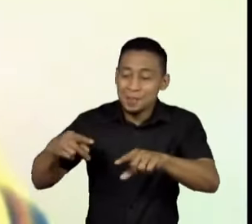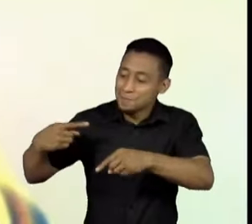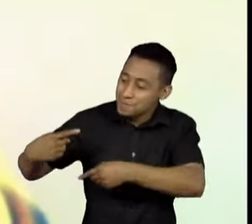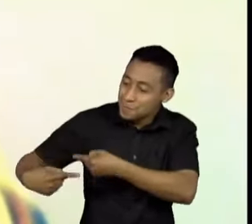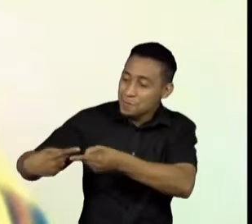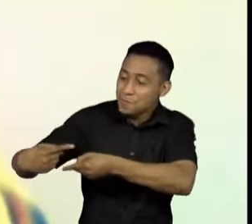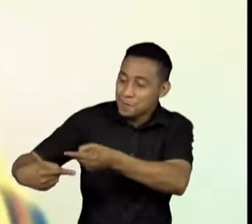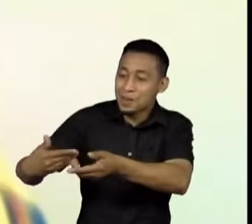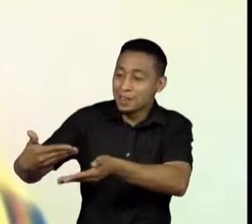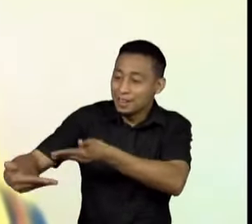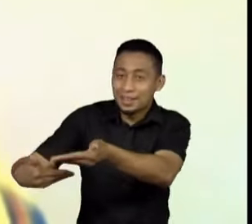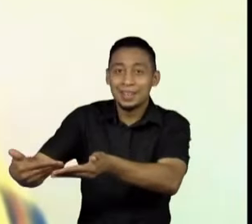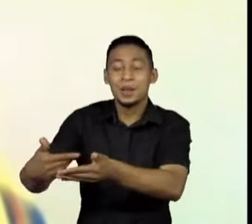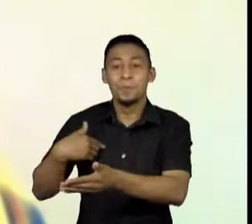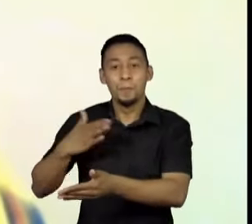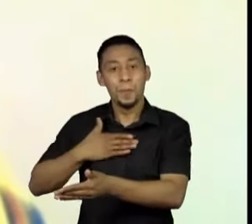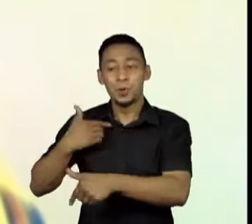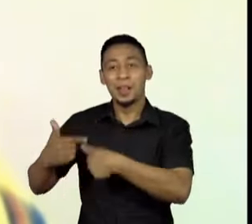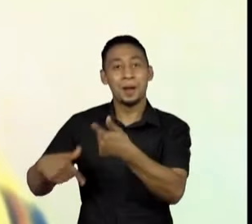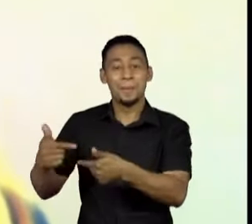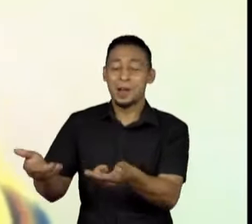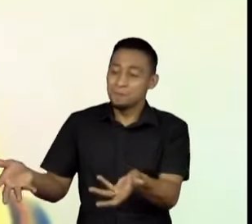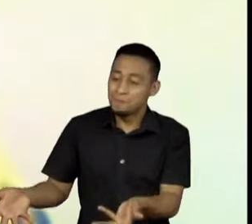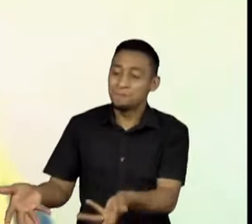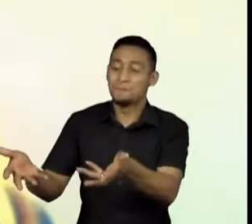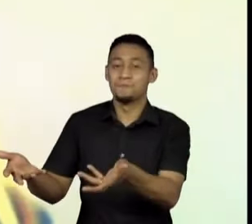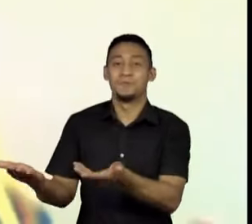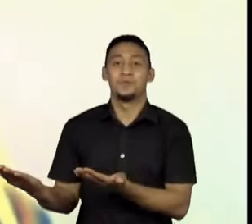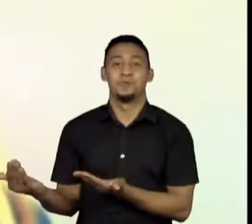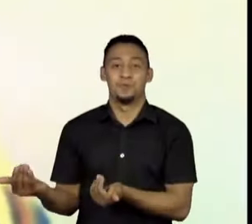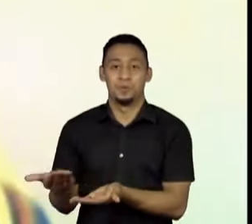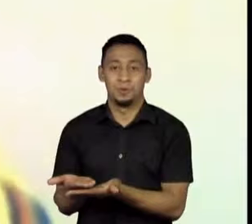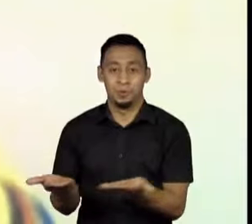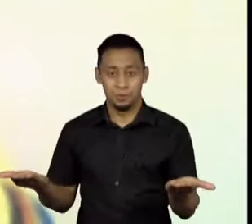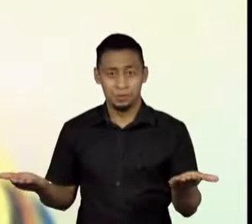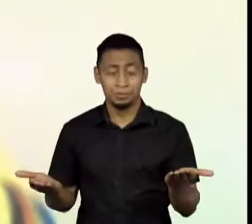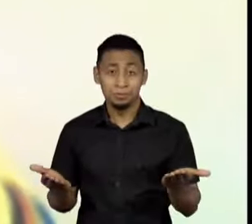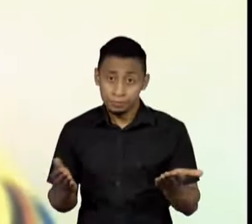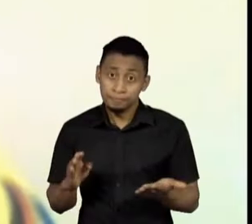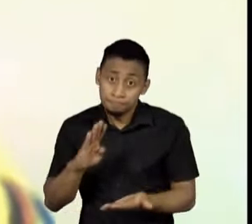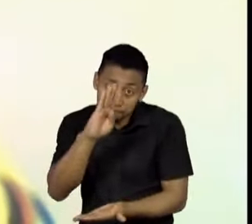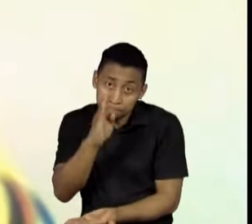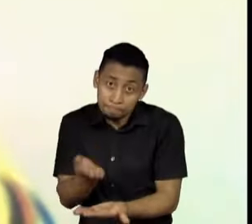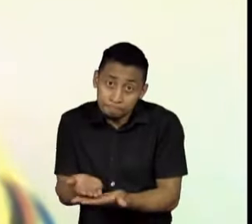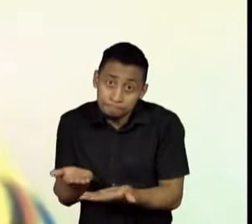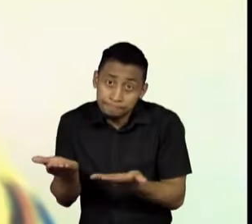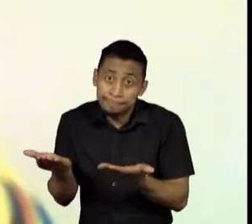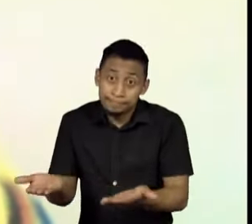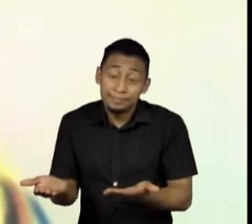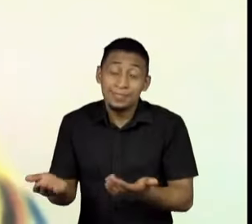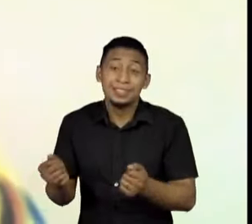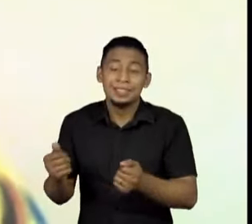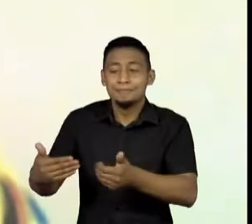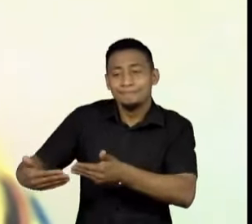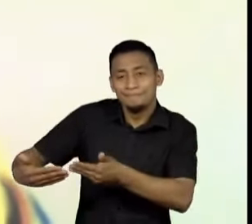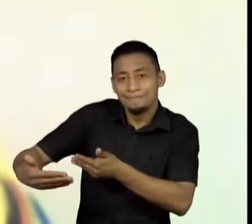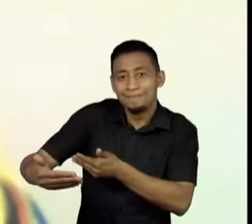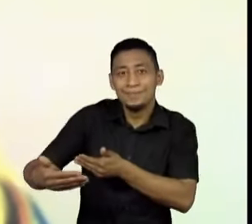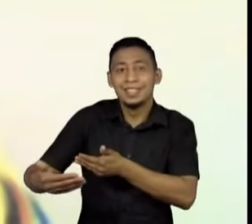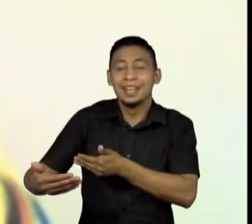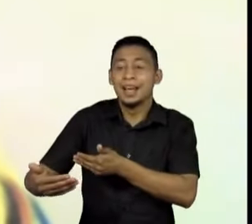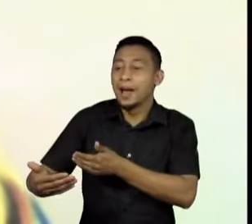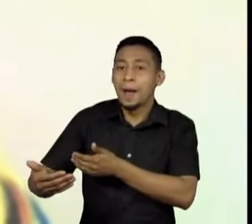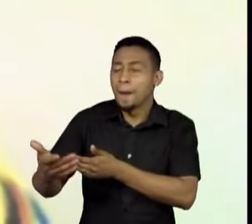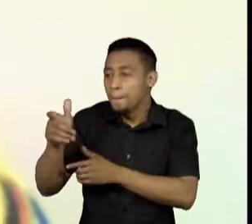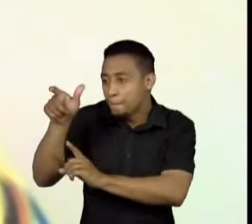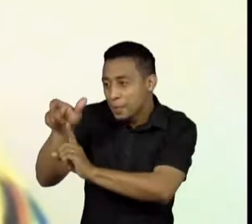nossos trabalhos e ver uma juventude aí. E sem sombra de dúvida, não, a muito próxima pessoa que me